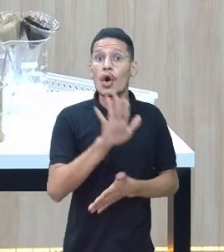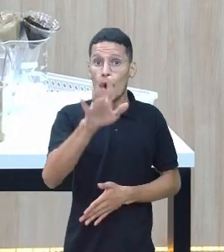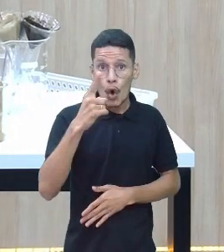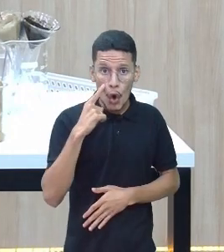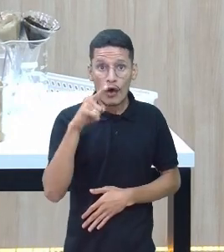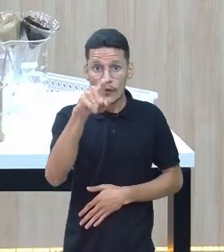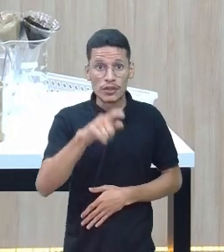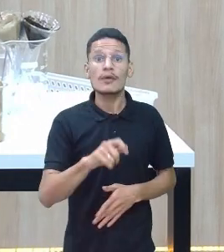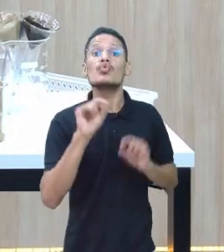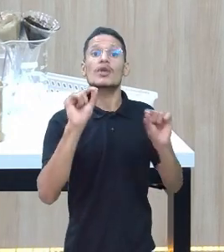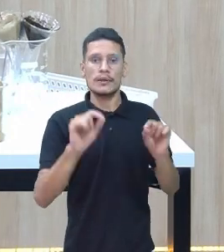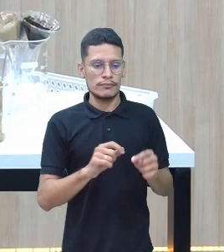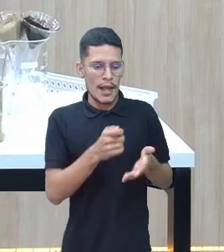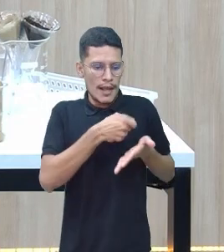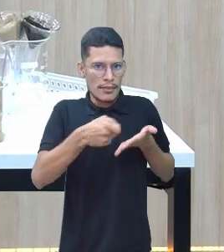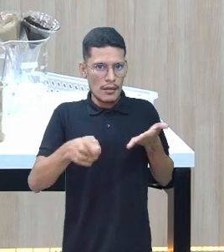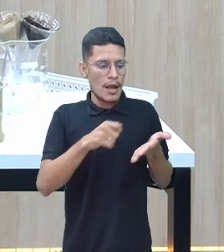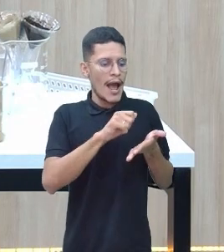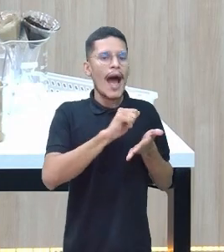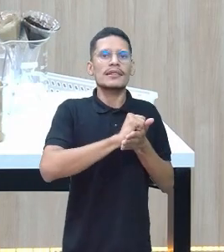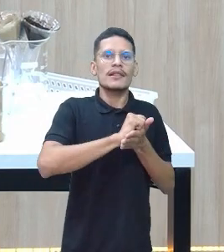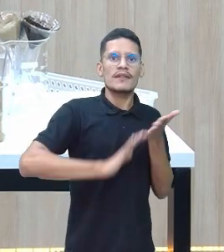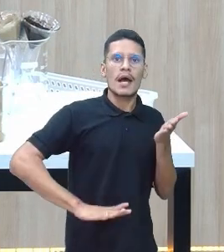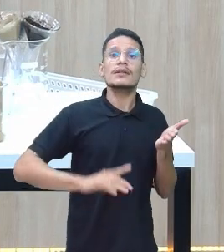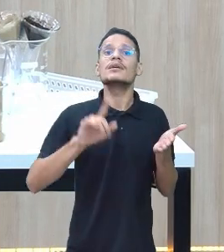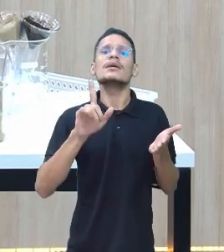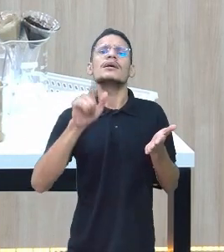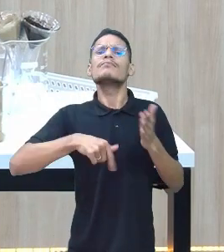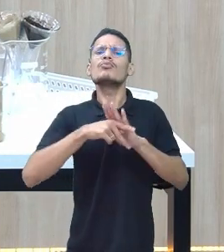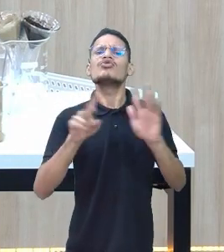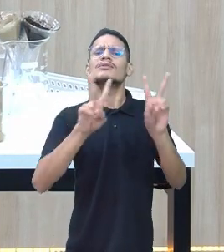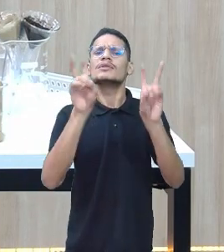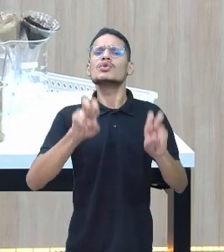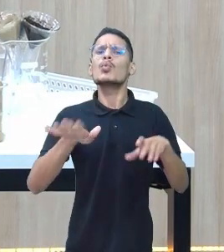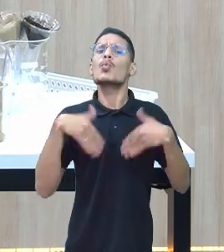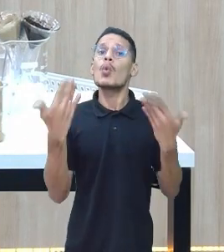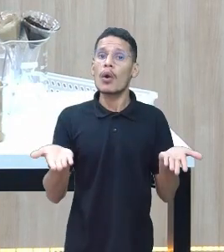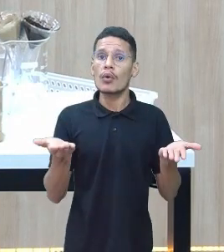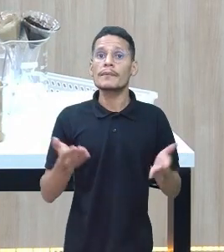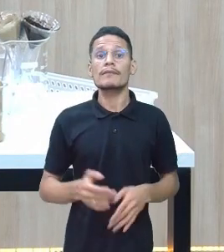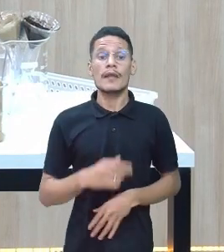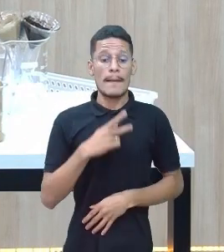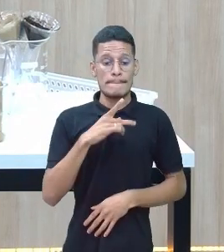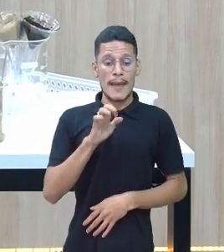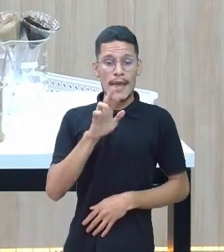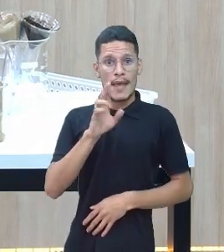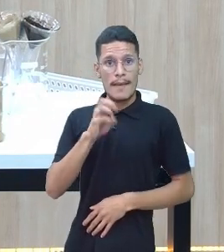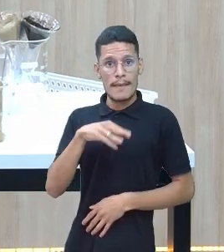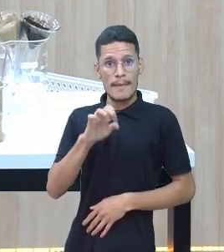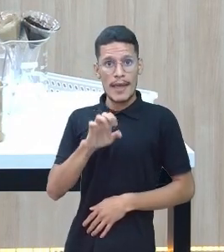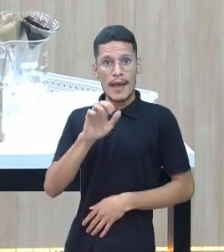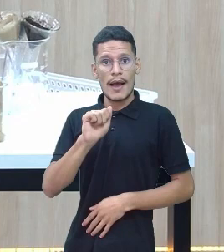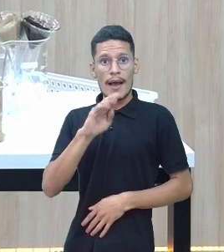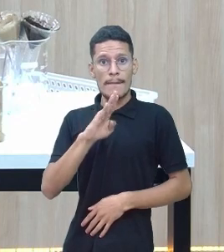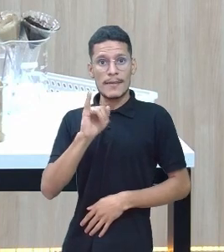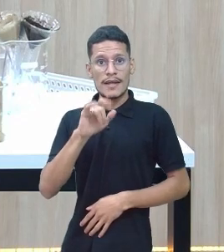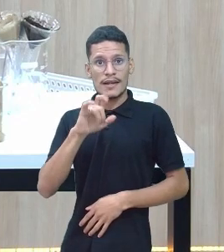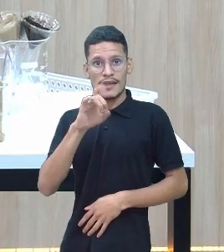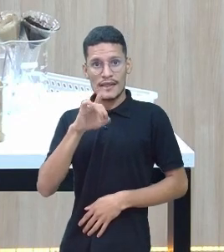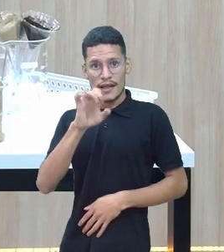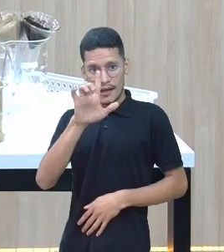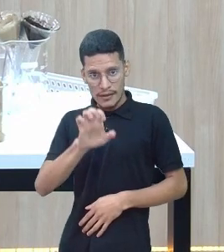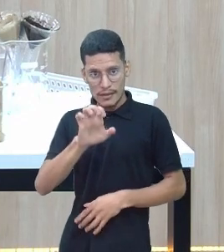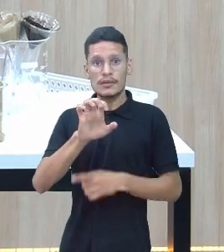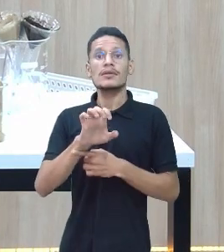coloca atividade, né? Aí eu quero colocar um título sobre a atividade. Coloca aí, permeabilidade do solo.